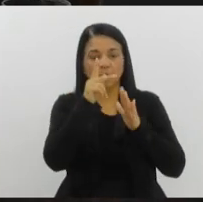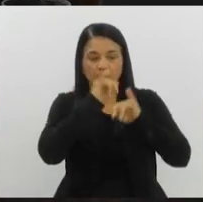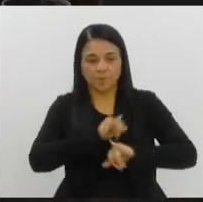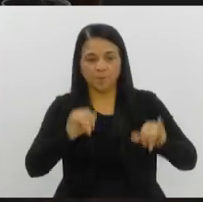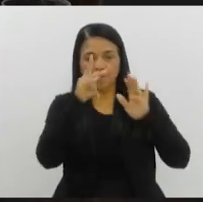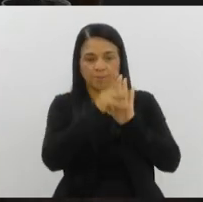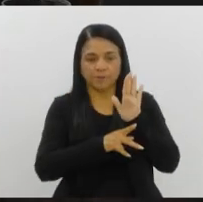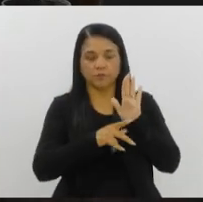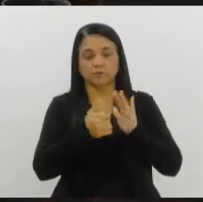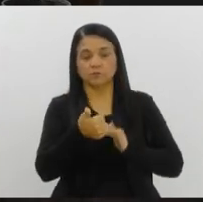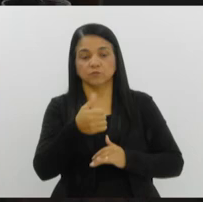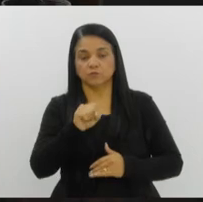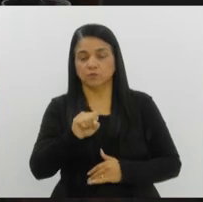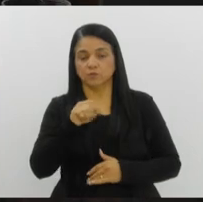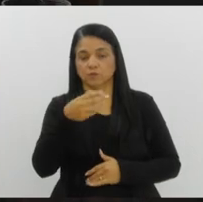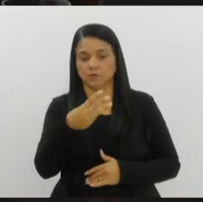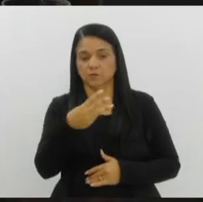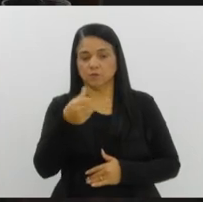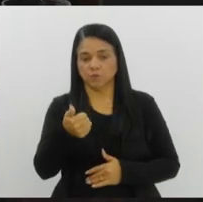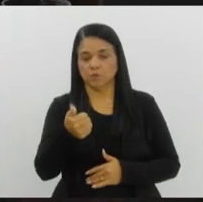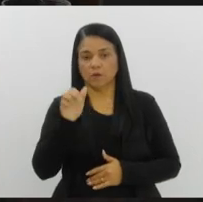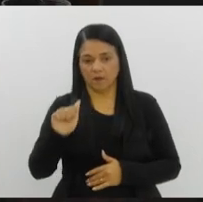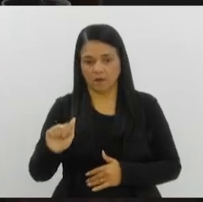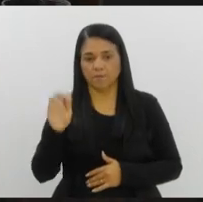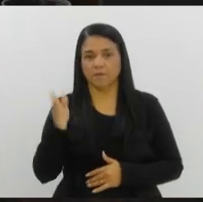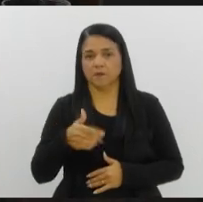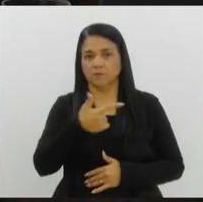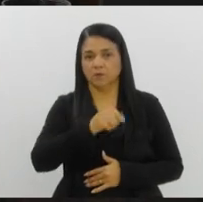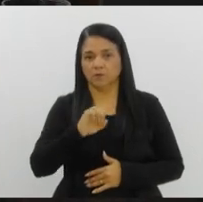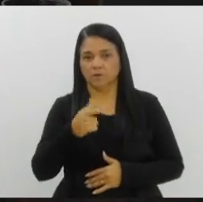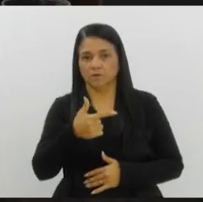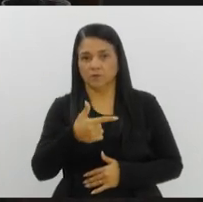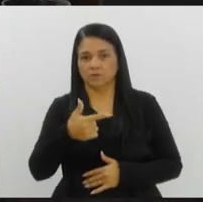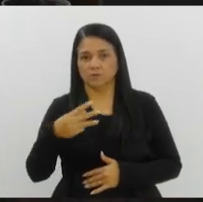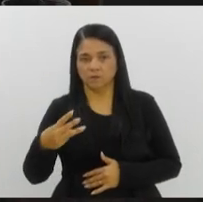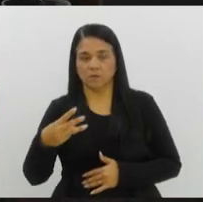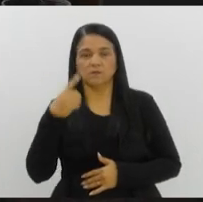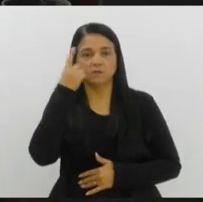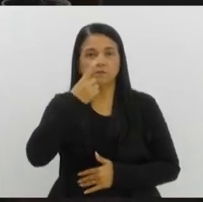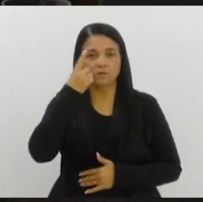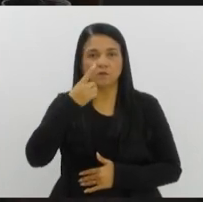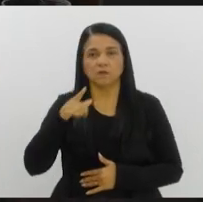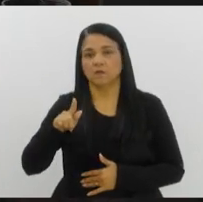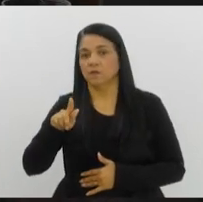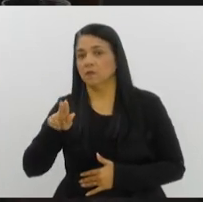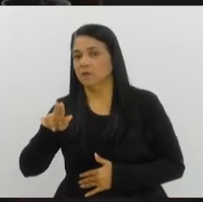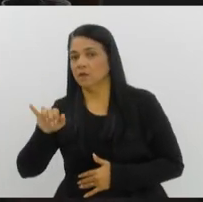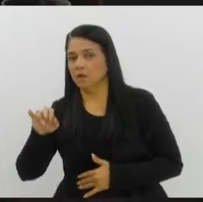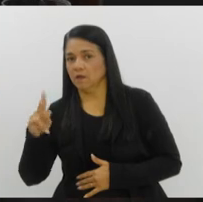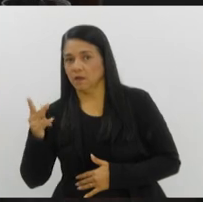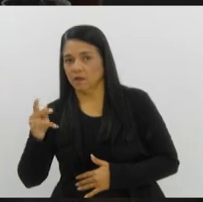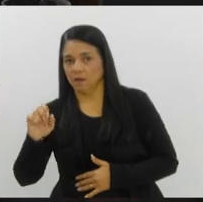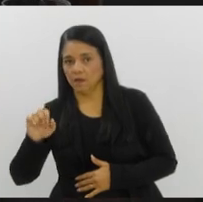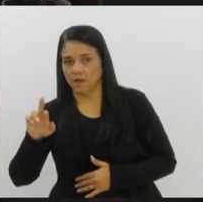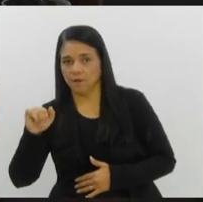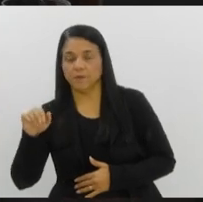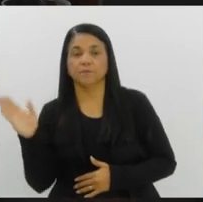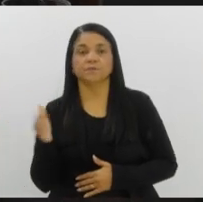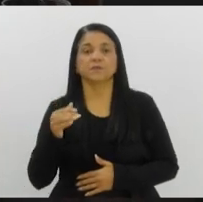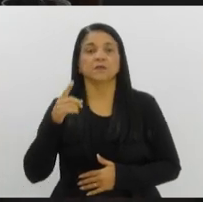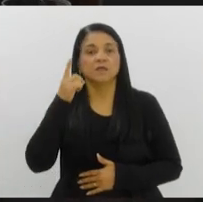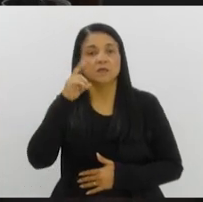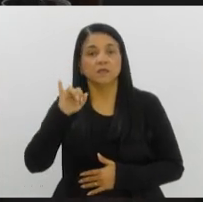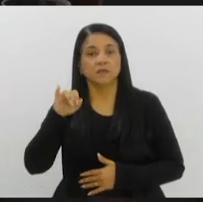número 1831-A de 2023, de autoria dos deputados Guilherme Della Ore e Índia Armelau, que altera a